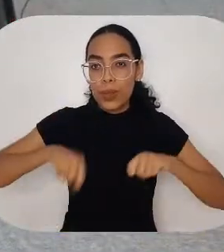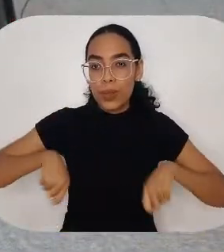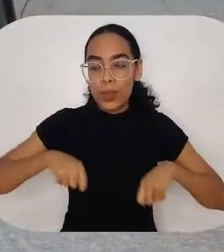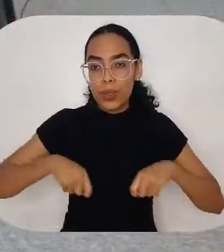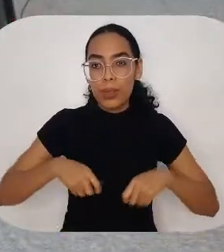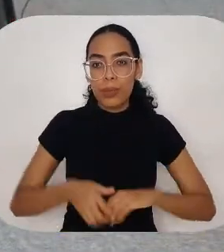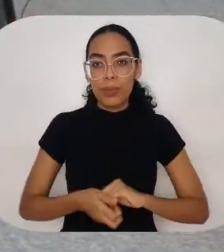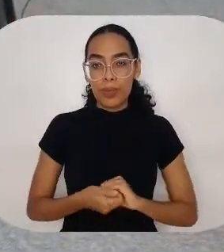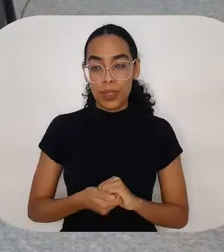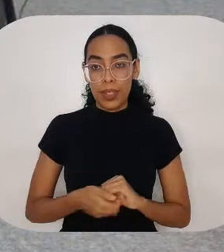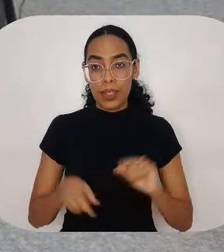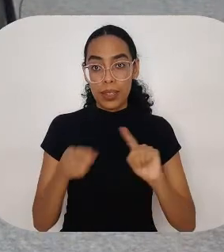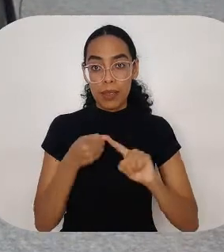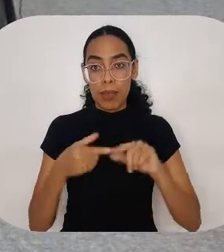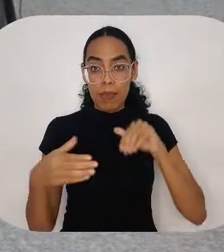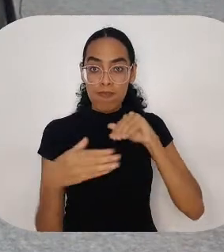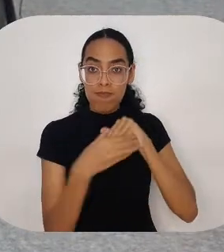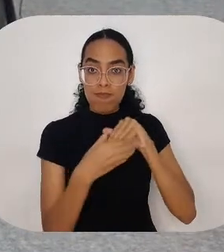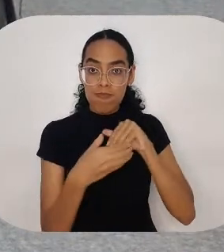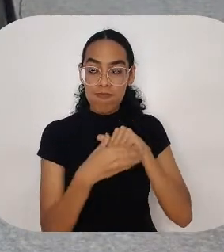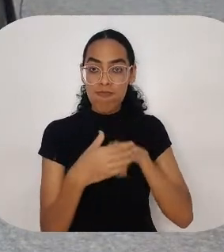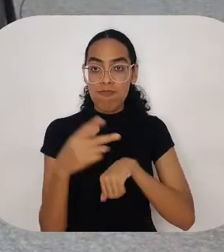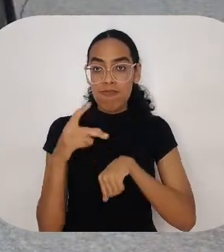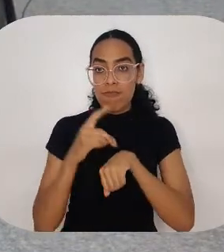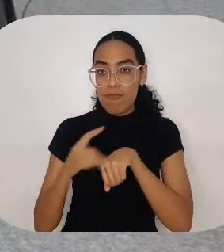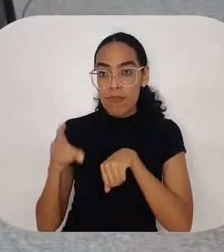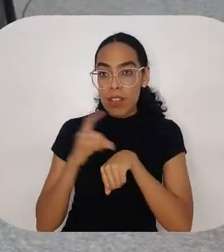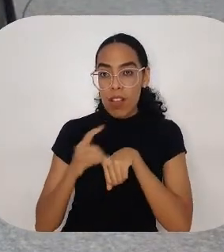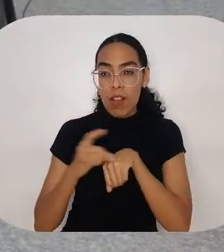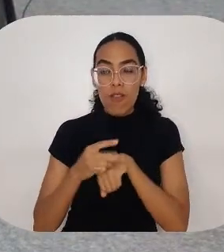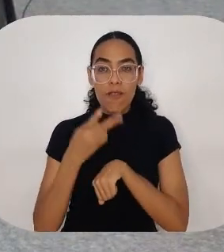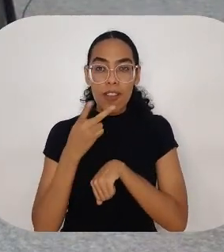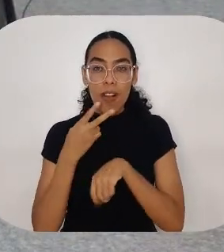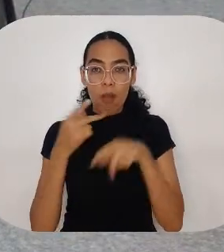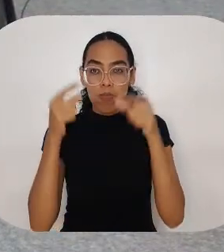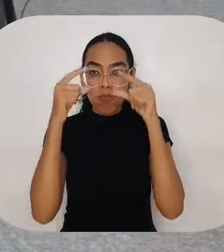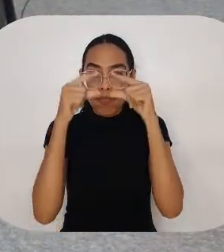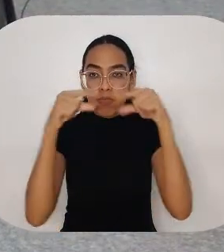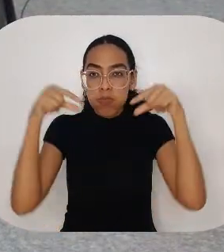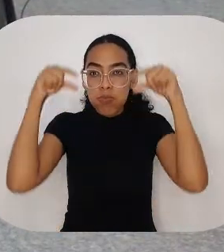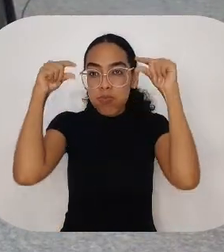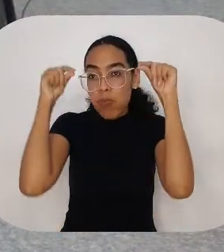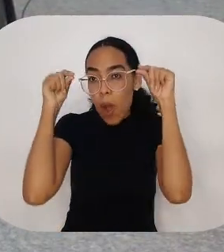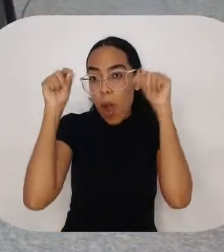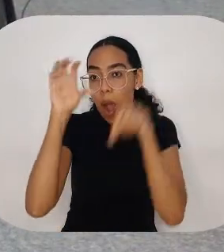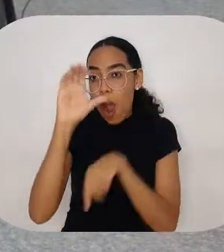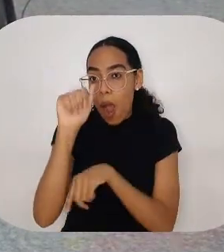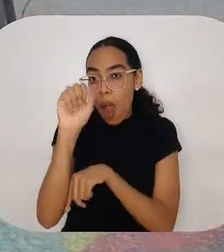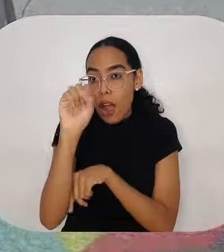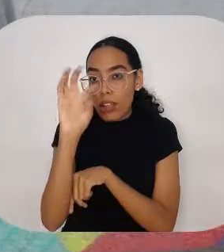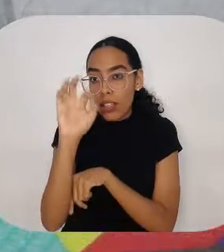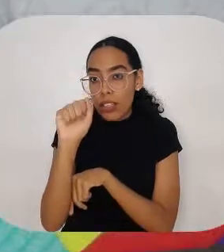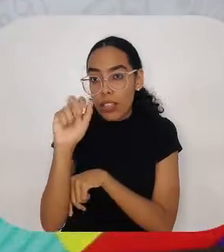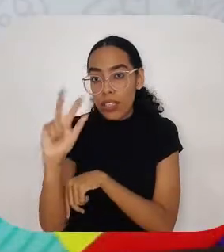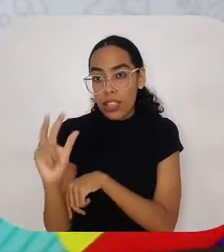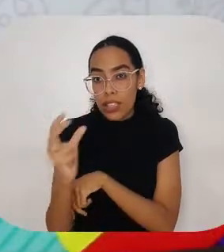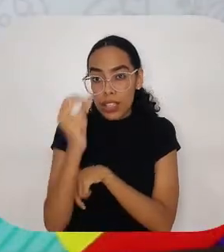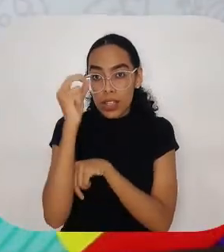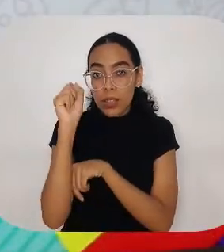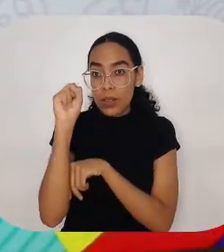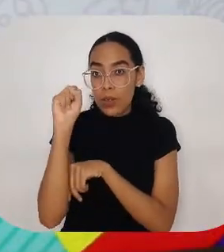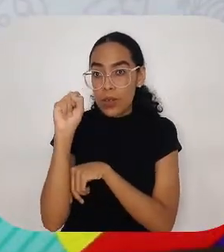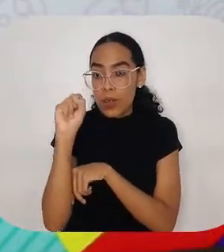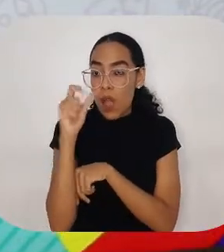e tênis preto. Ah, muito bem. Por falar em olhos castanhos, olhos meus também, meus olhos também são castanhos.